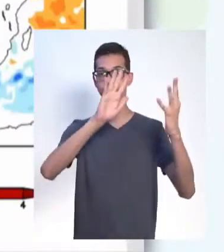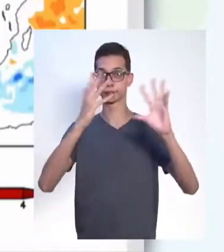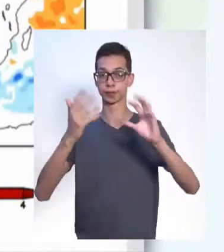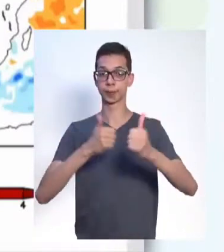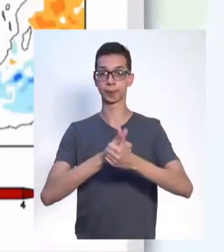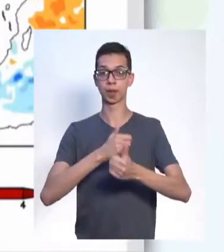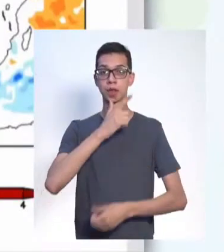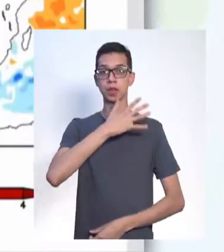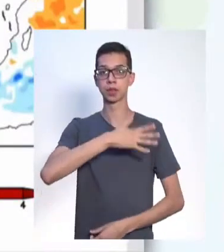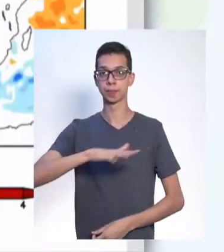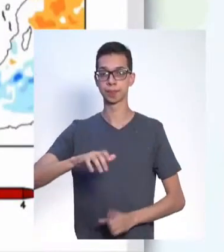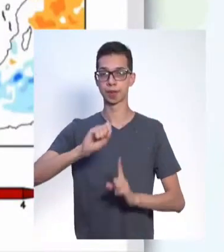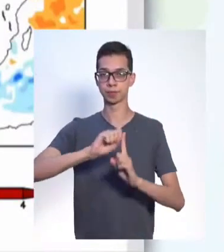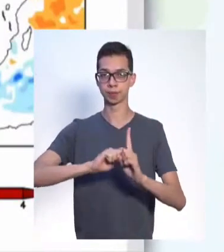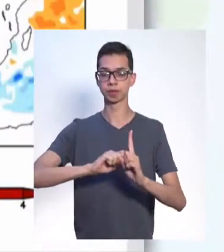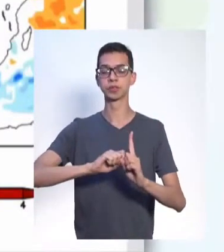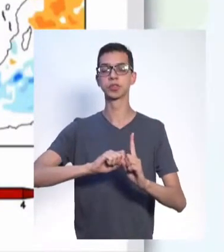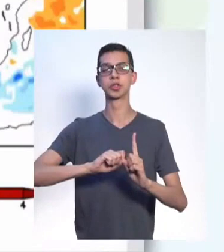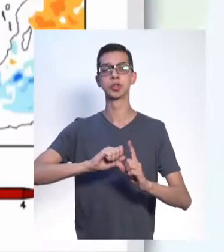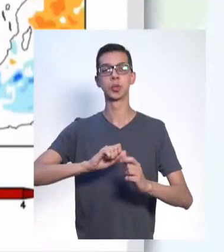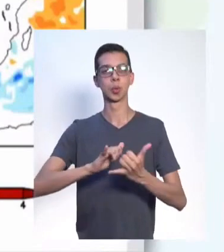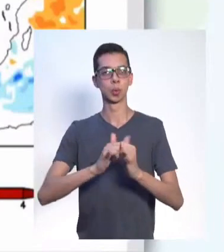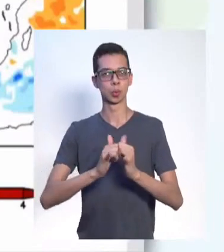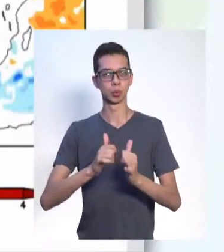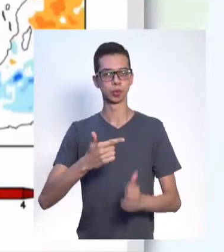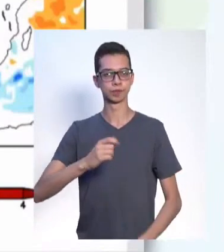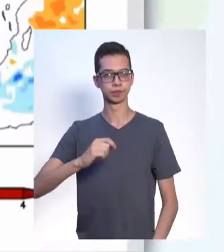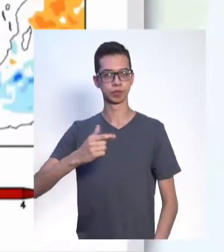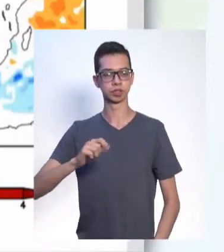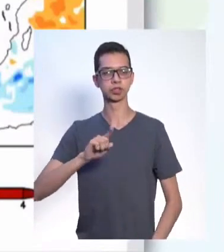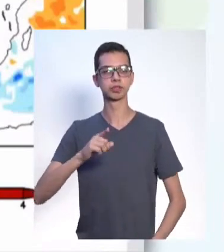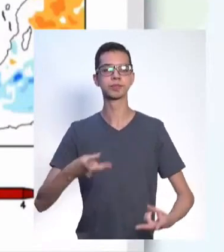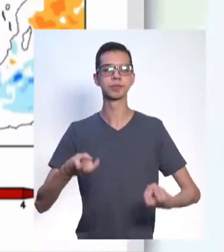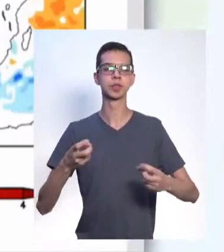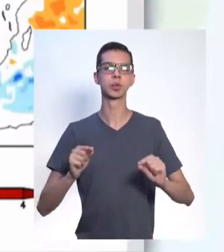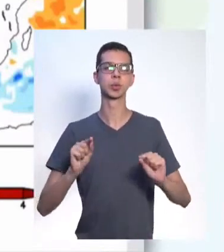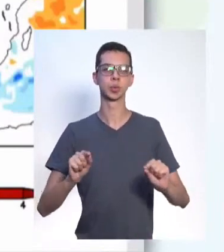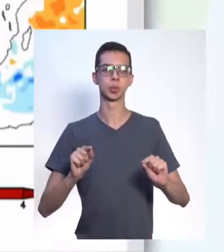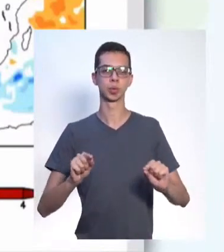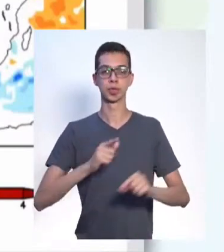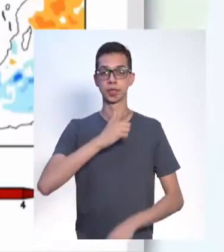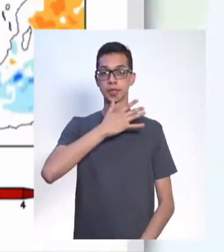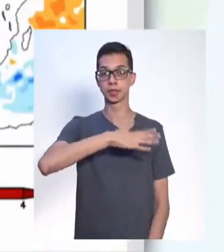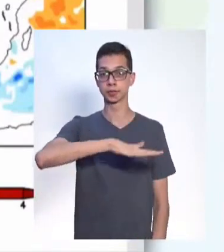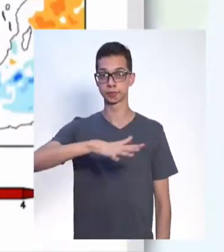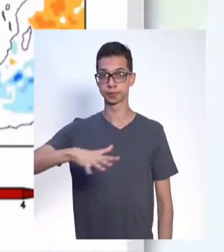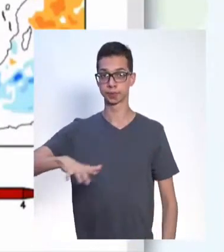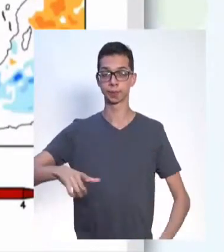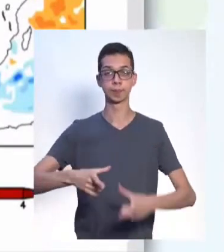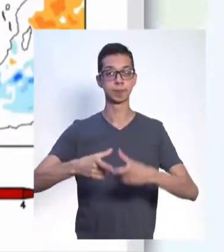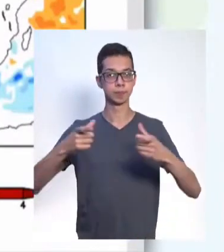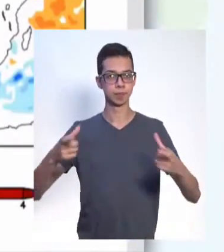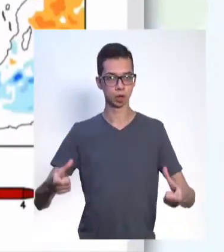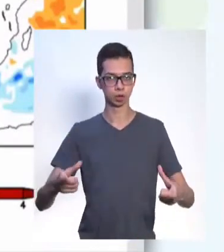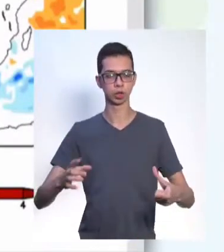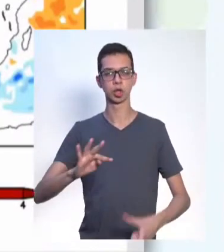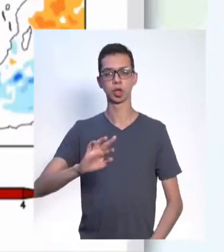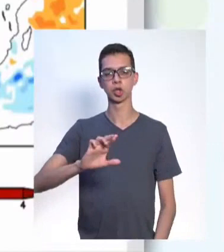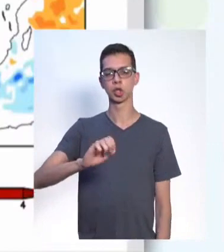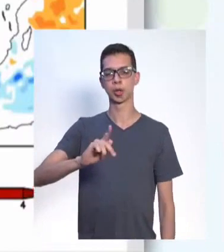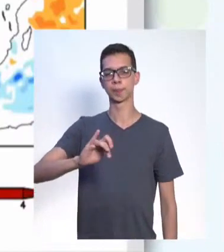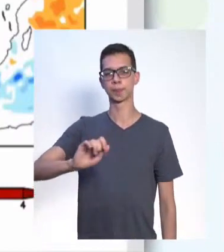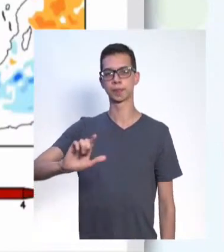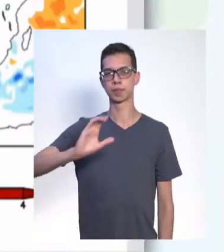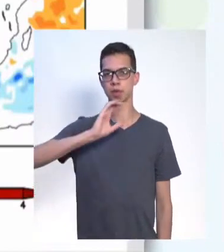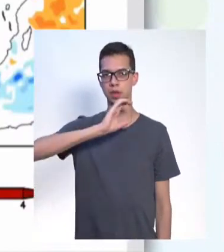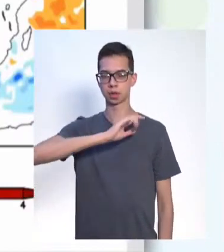para o mês de julho de 2020, a gente observa que a maior parte do Oceano Atlântico tropical, as águas